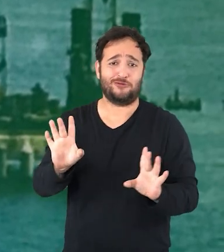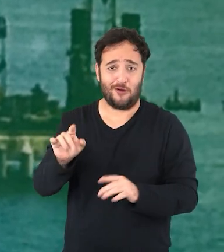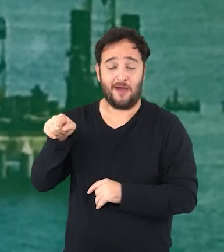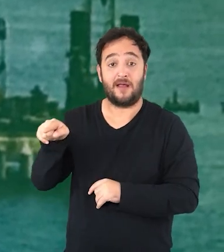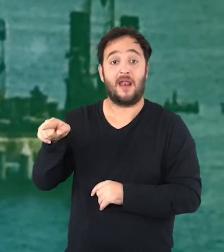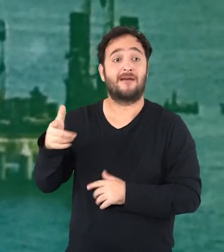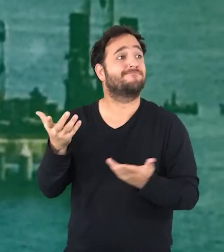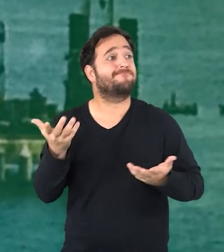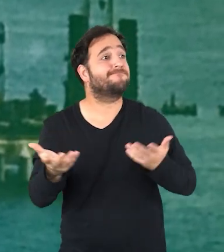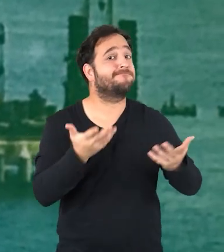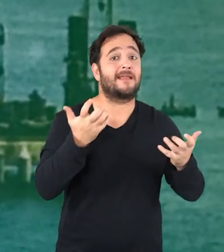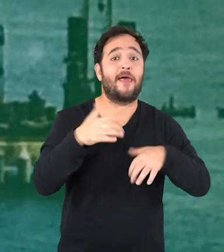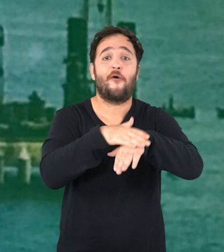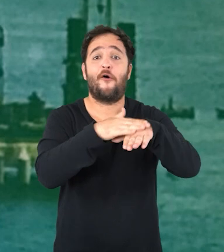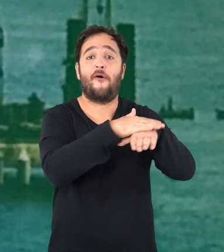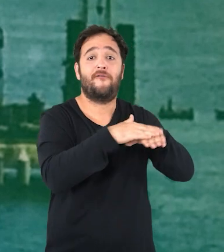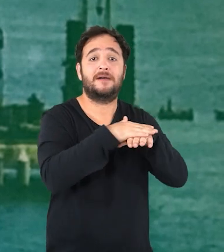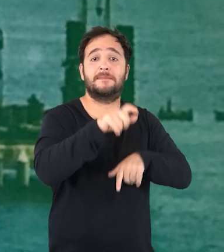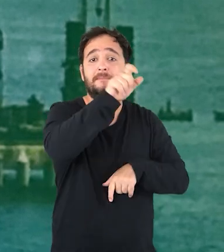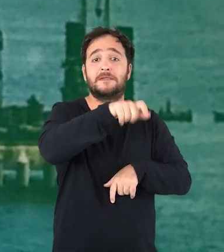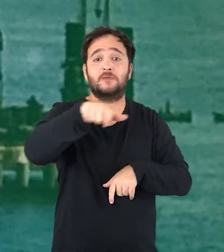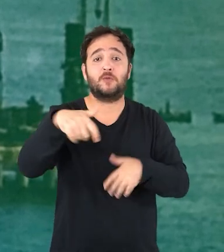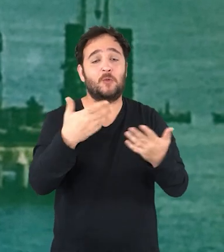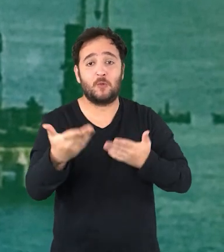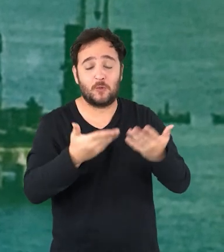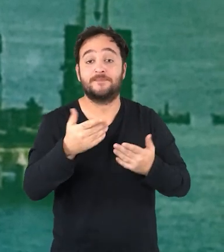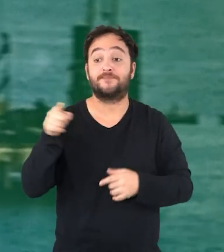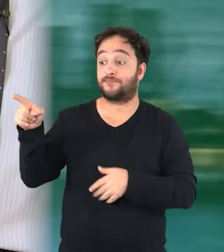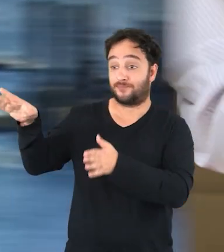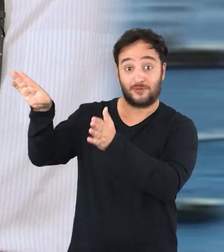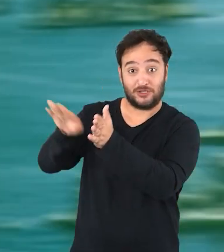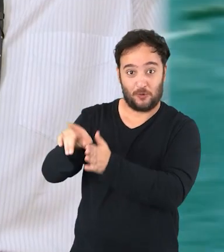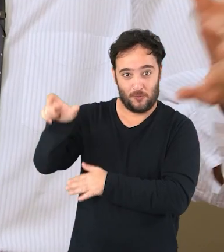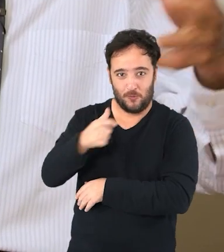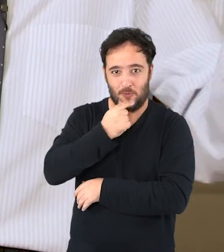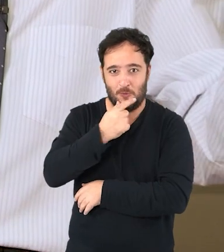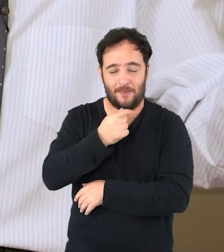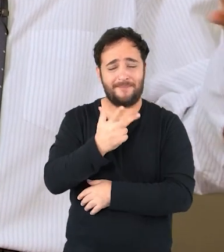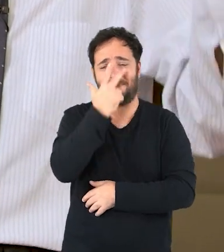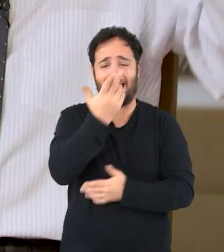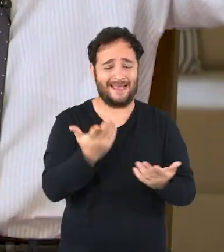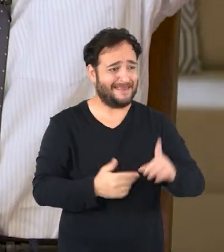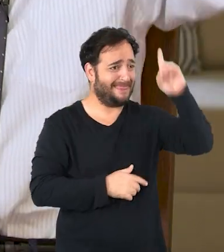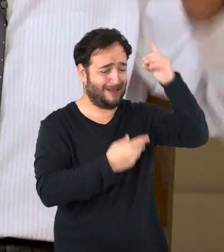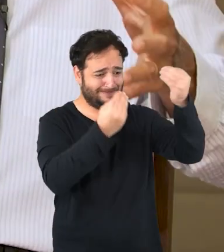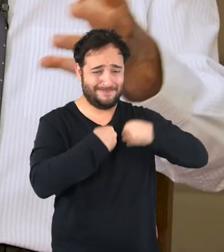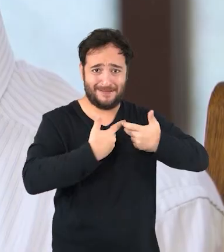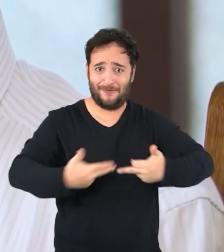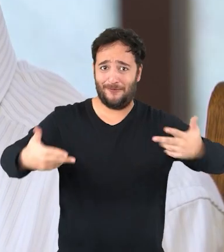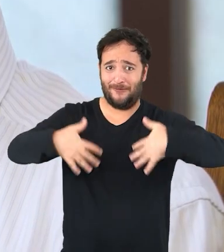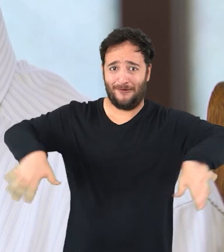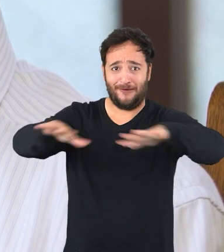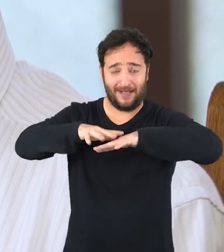aí ele queria saber com quem falar lá. Primeiro dia que ele chegou lá, foi assim, foi Deus, obra de